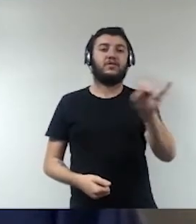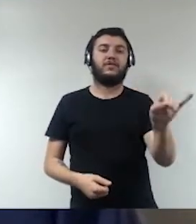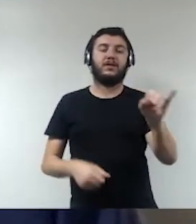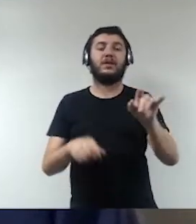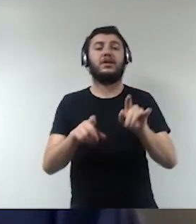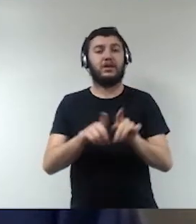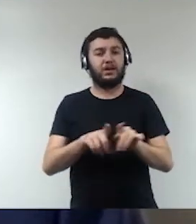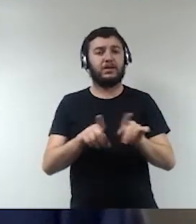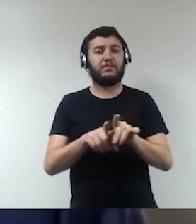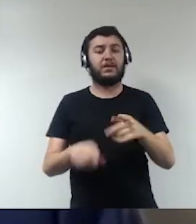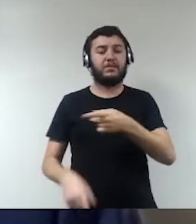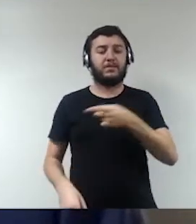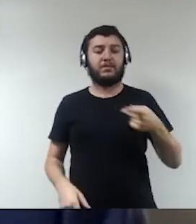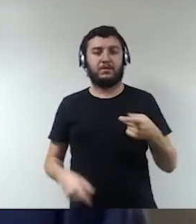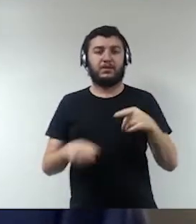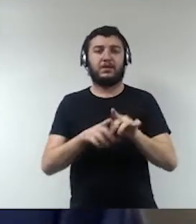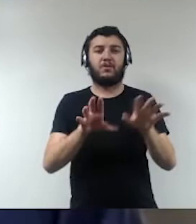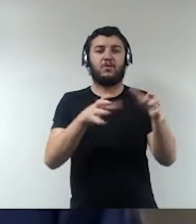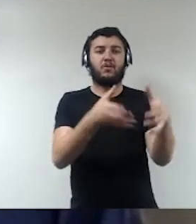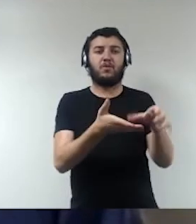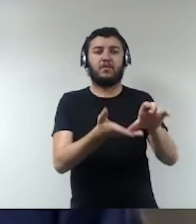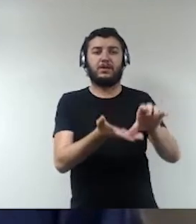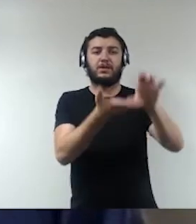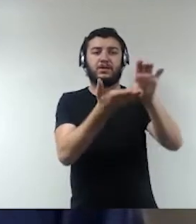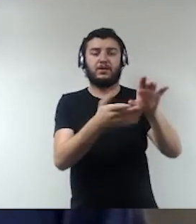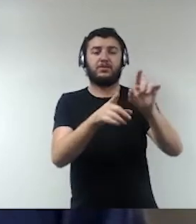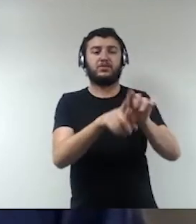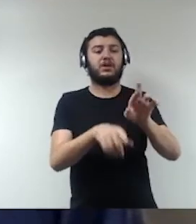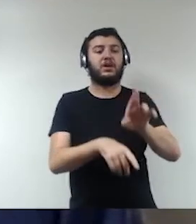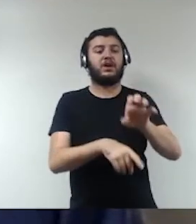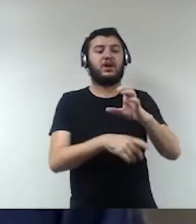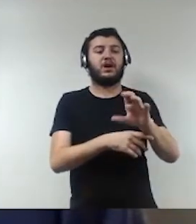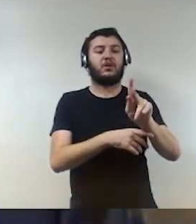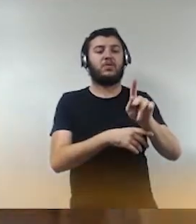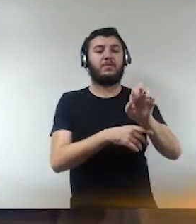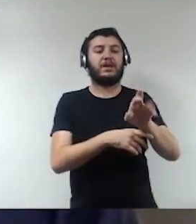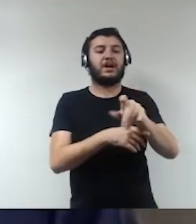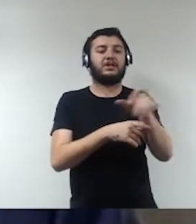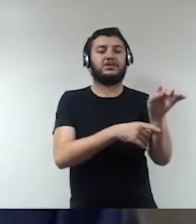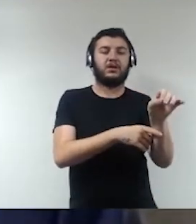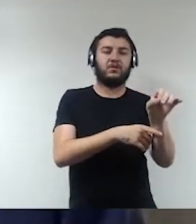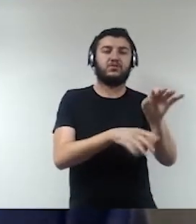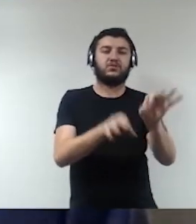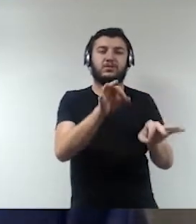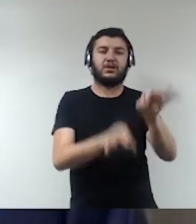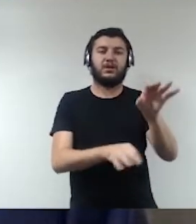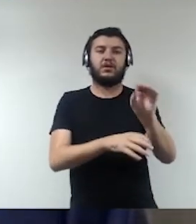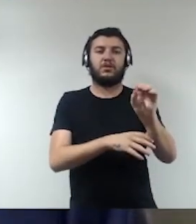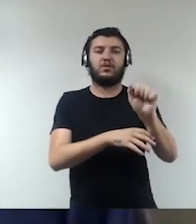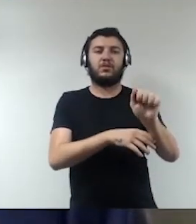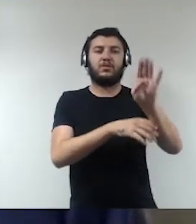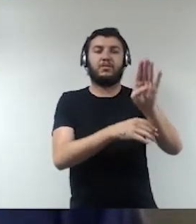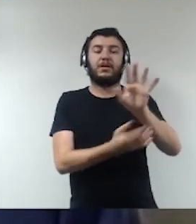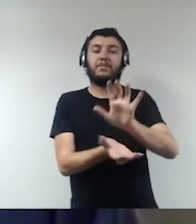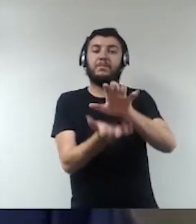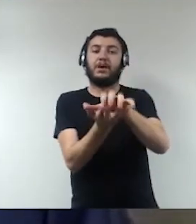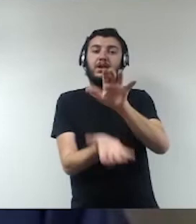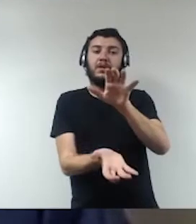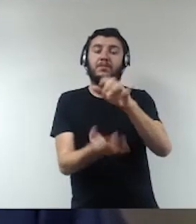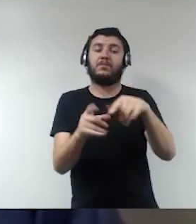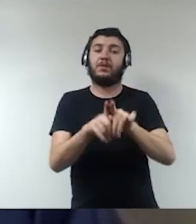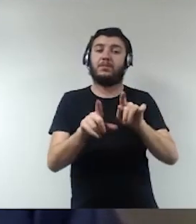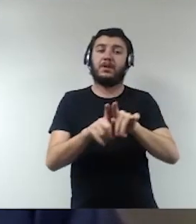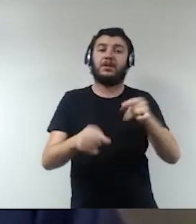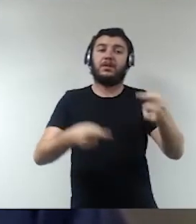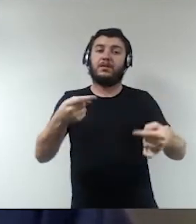da Comissão de Recuperação Judicial e Falência da OAB de Pernambuco. Na primeira parte do painel, ouviremos